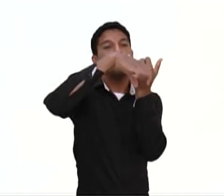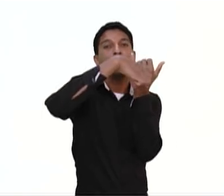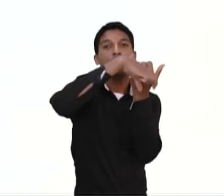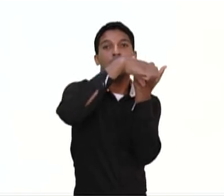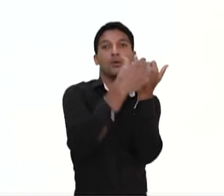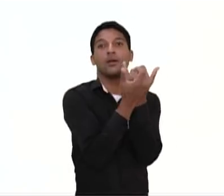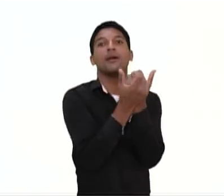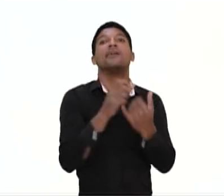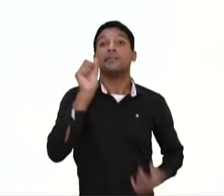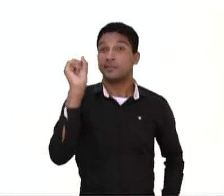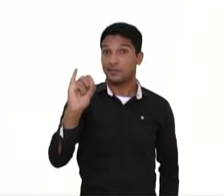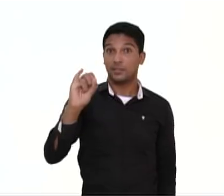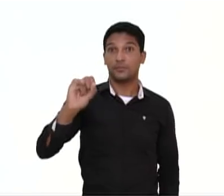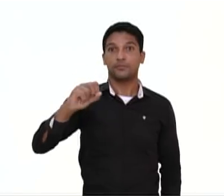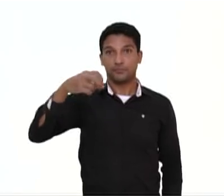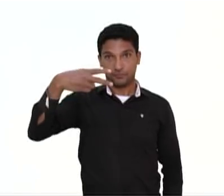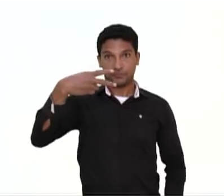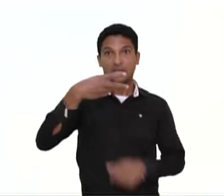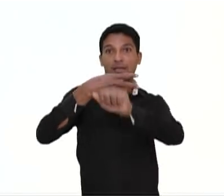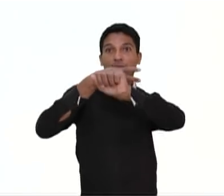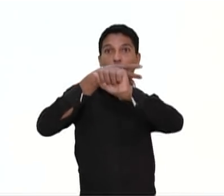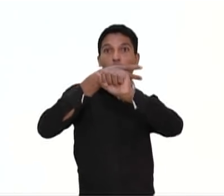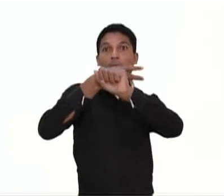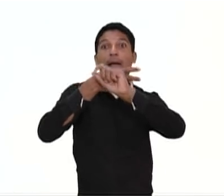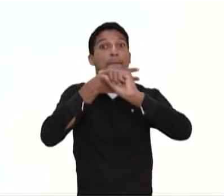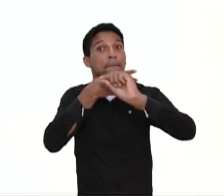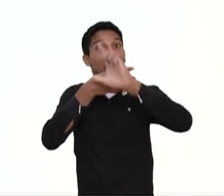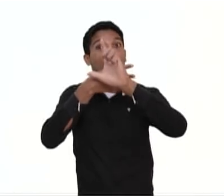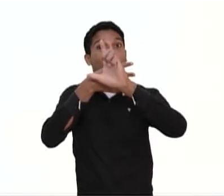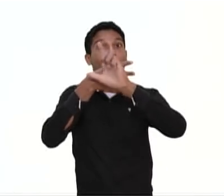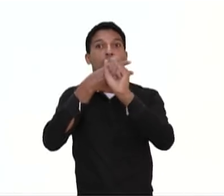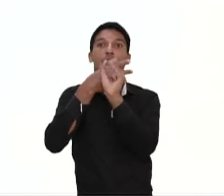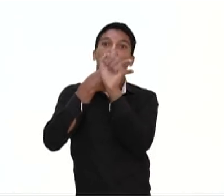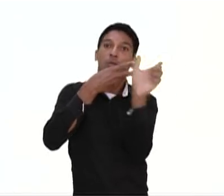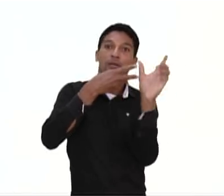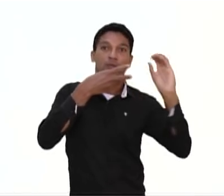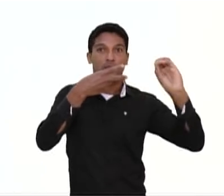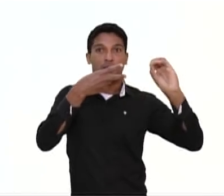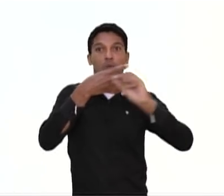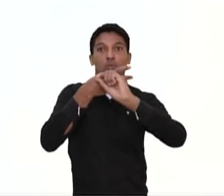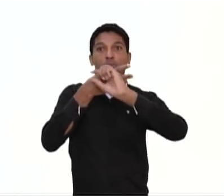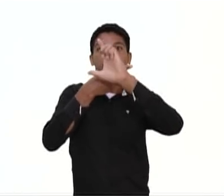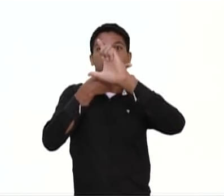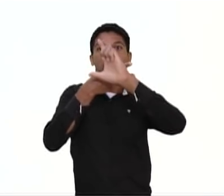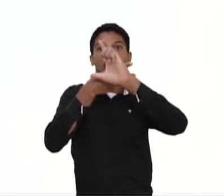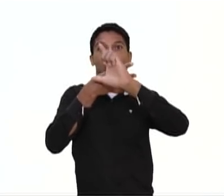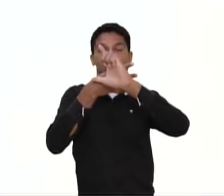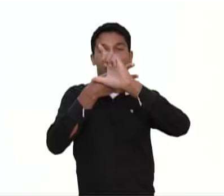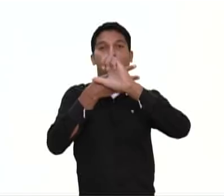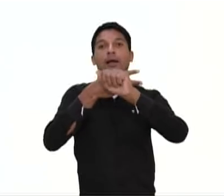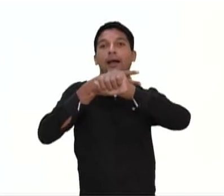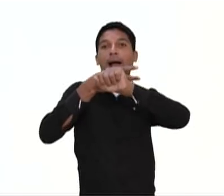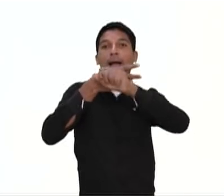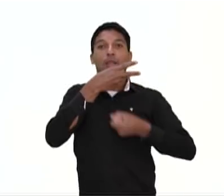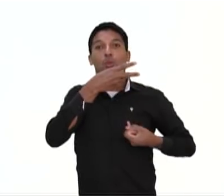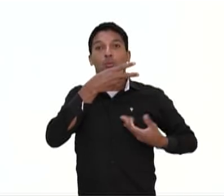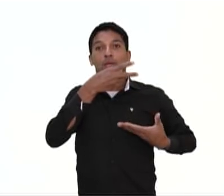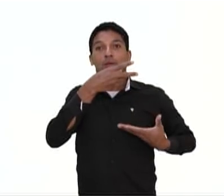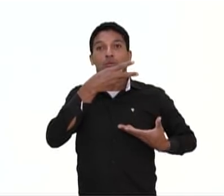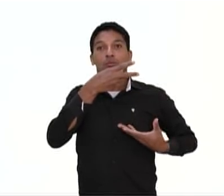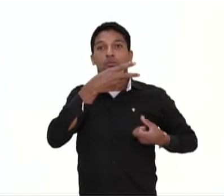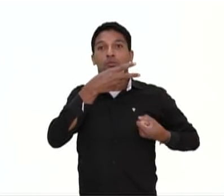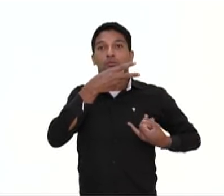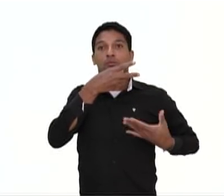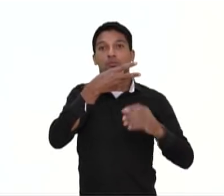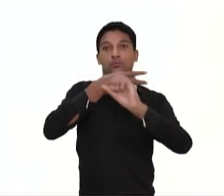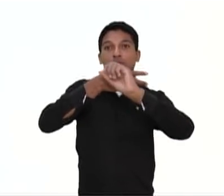tem a concavidade voltada para cima. Se o meu A, nesse formato aqui, concavidade, sempre lembrando o